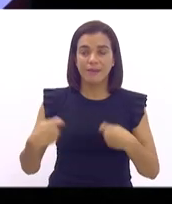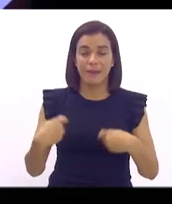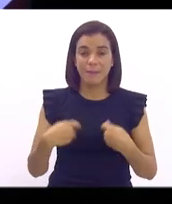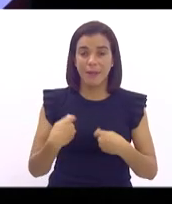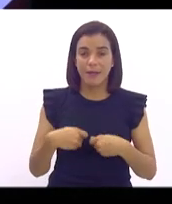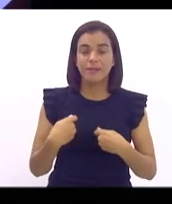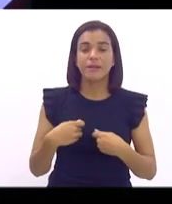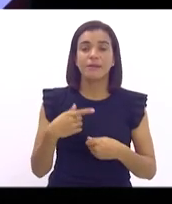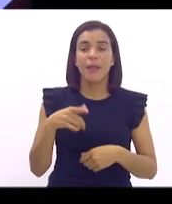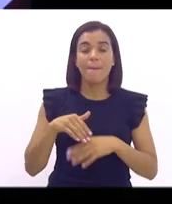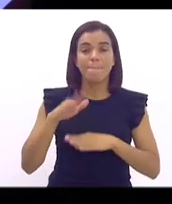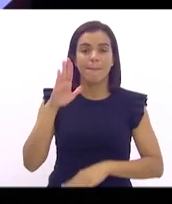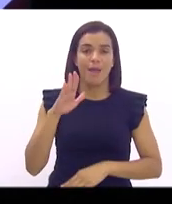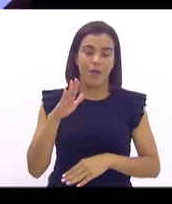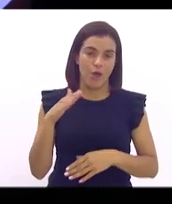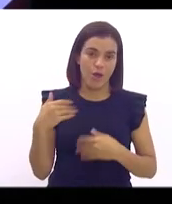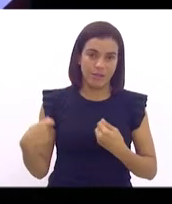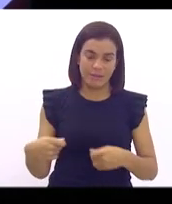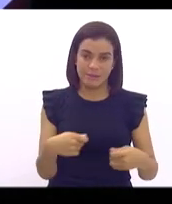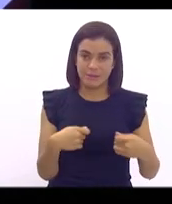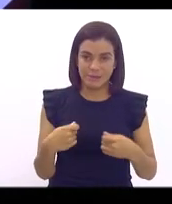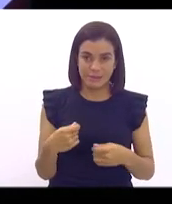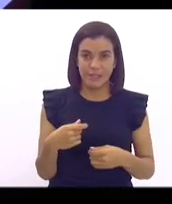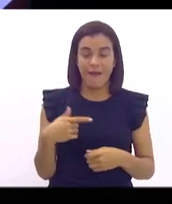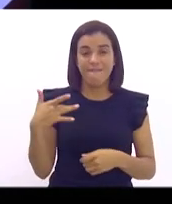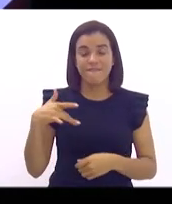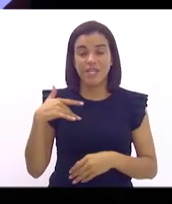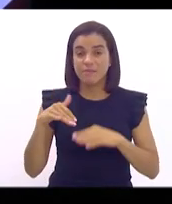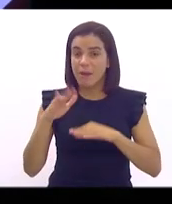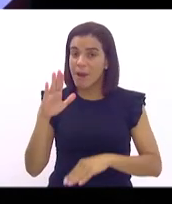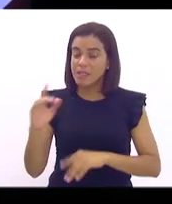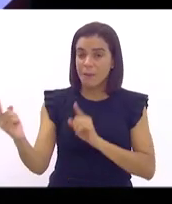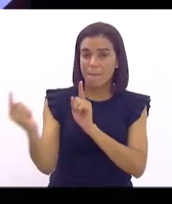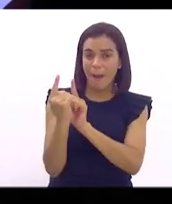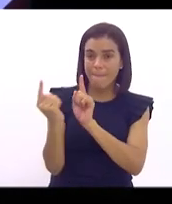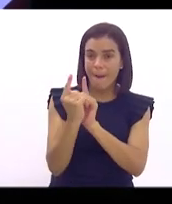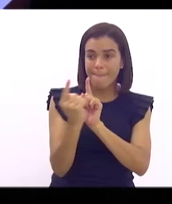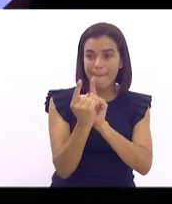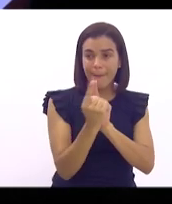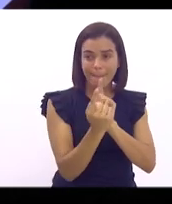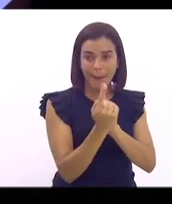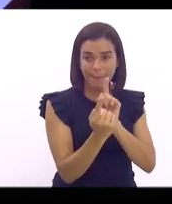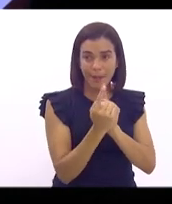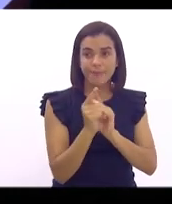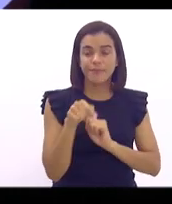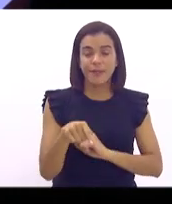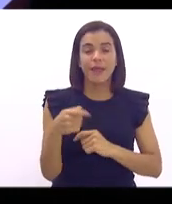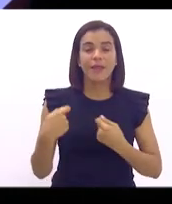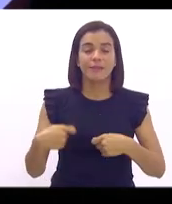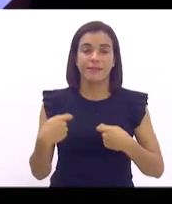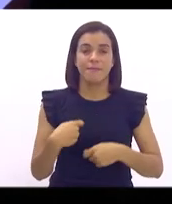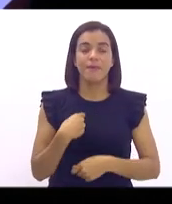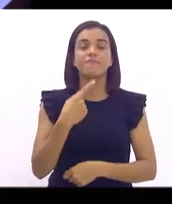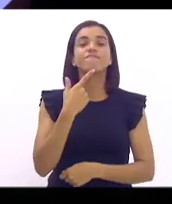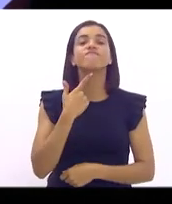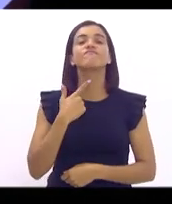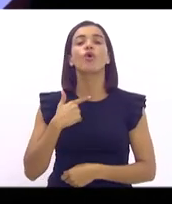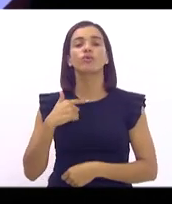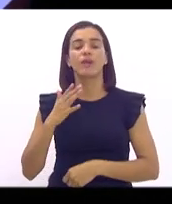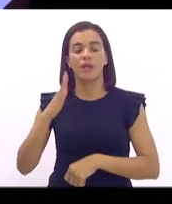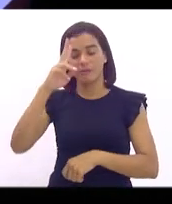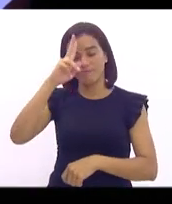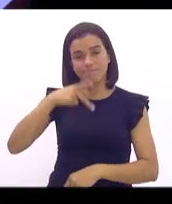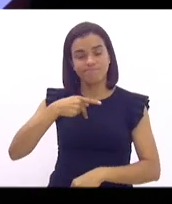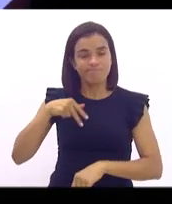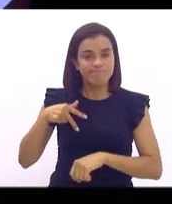que hoje é a nossa maior demanda, é como as vítimas mais chegam ao Núcleo de Apoio às Vítimas, que é essa demanda espontânea, essa procura espontânea da